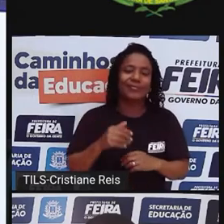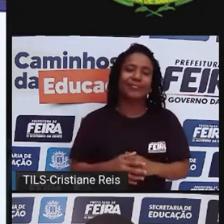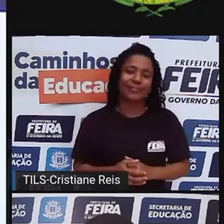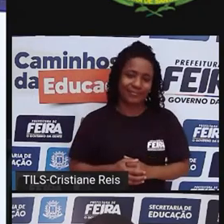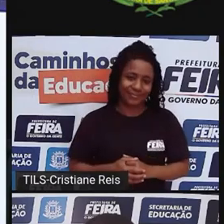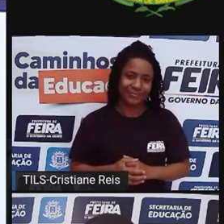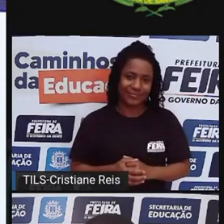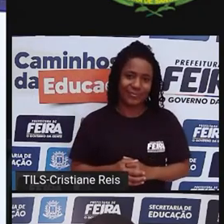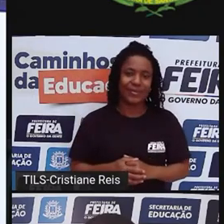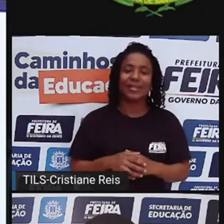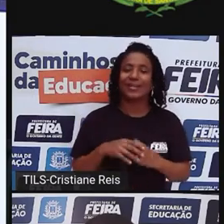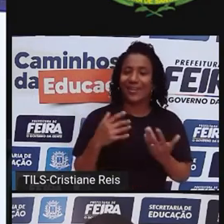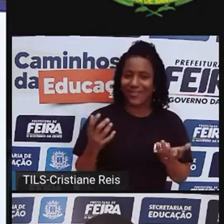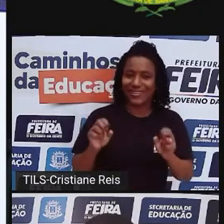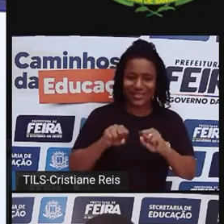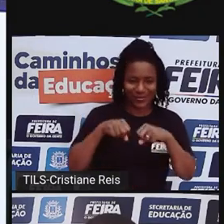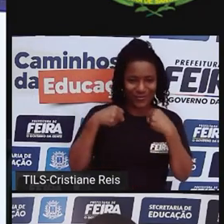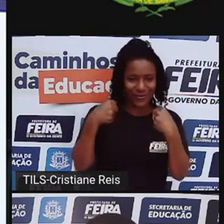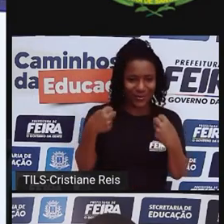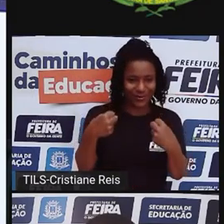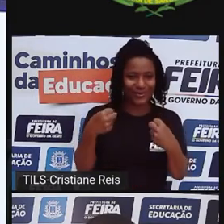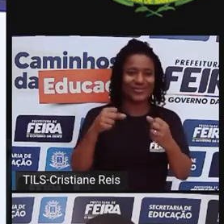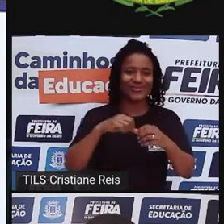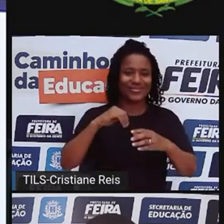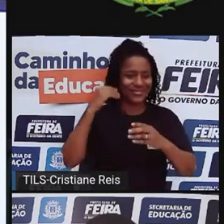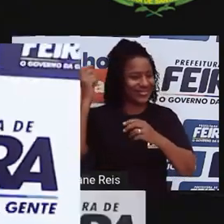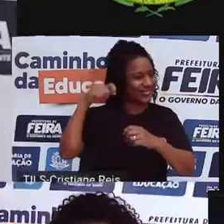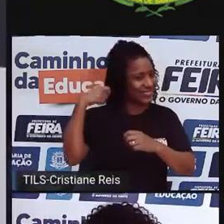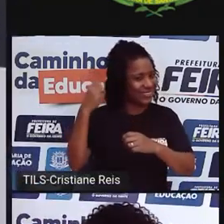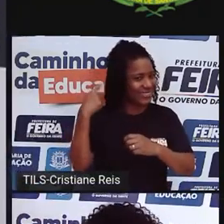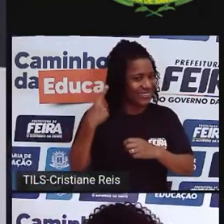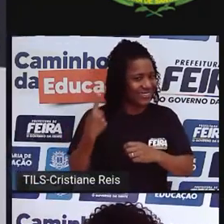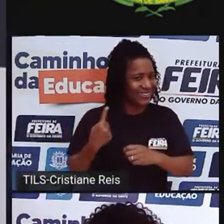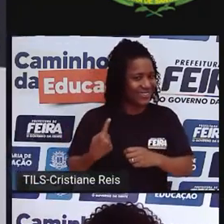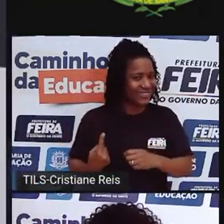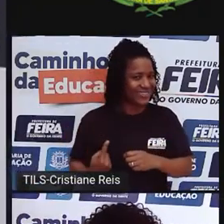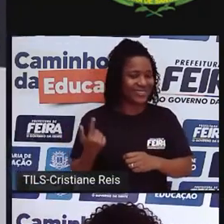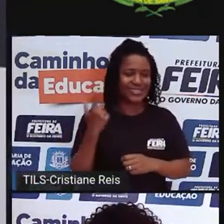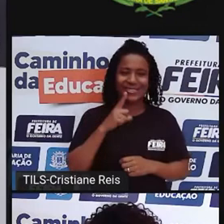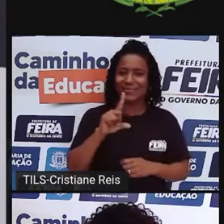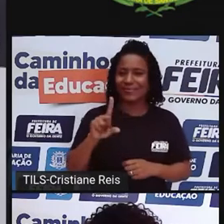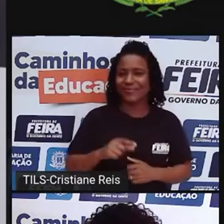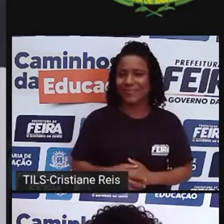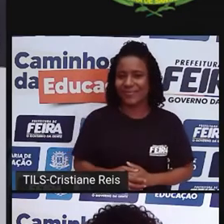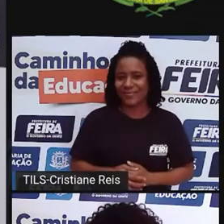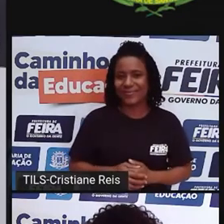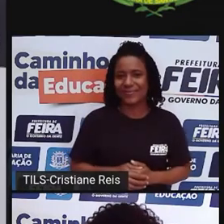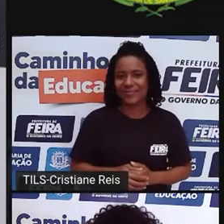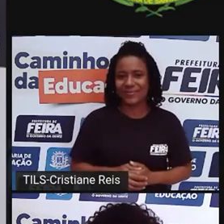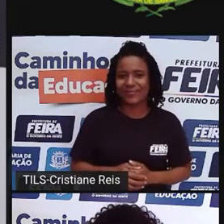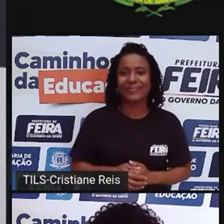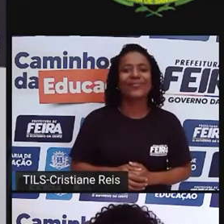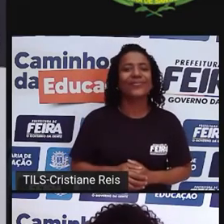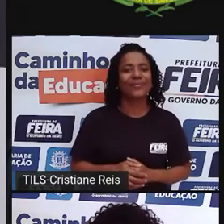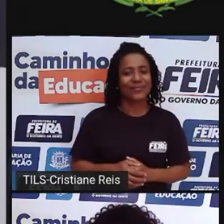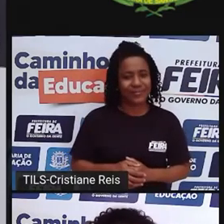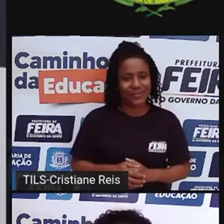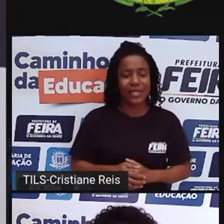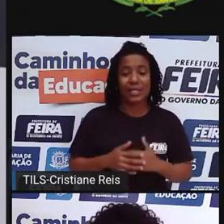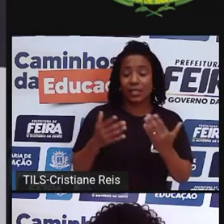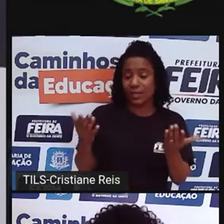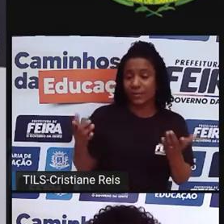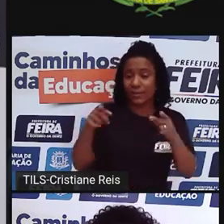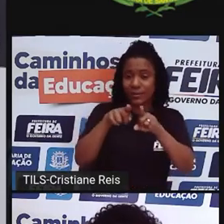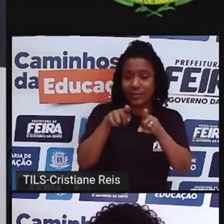cuidar do cabelo cacheado. É, e assim a gente começa até a entender melhor o que é esse cabelo cacheado, né? Que antes